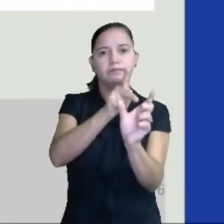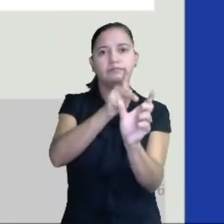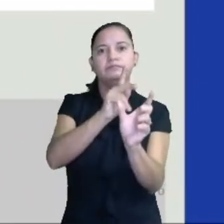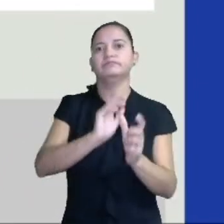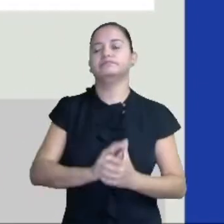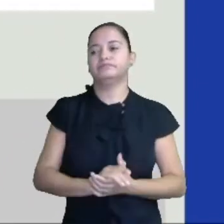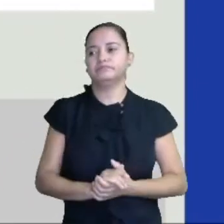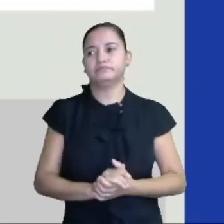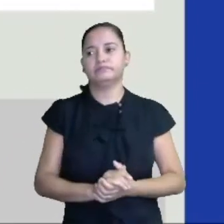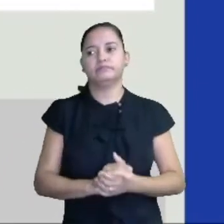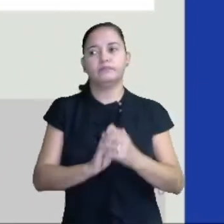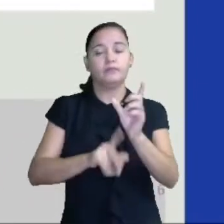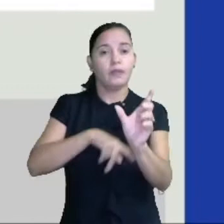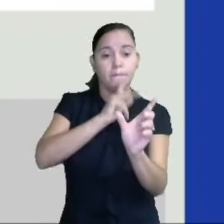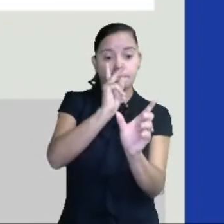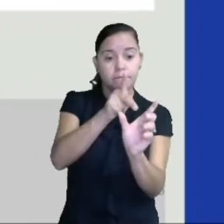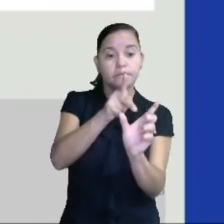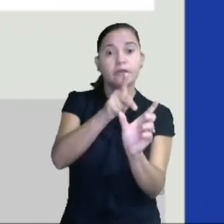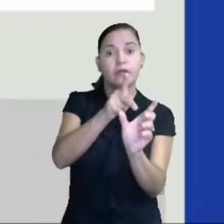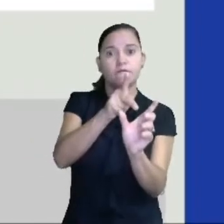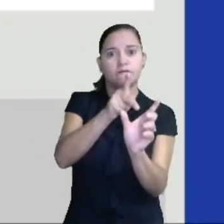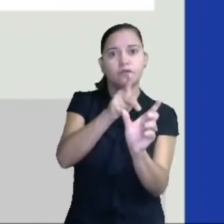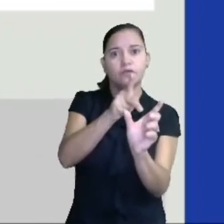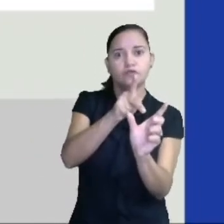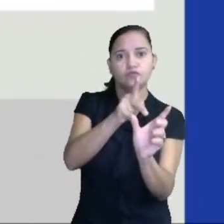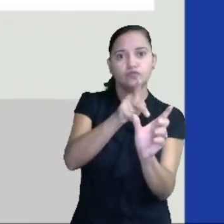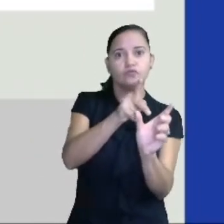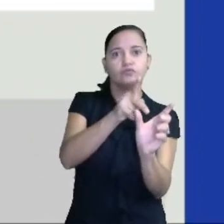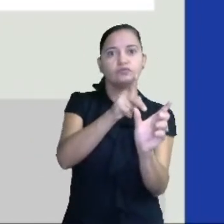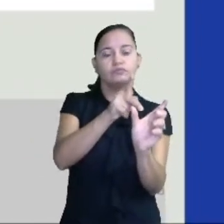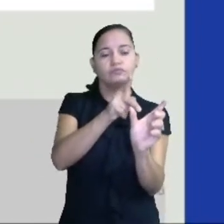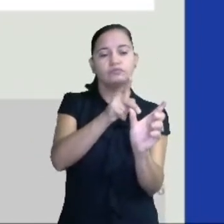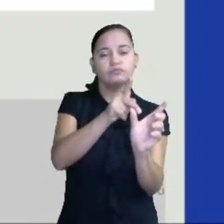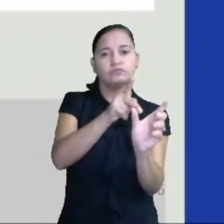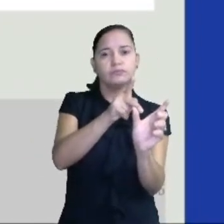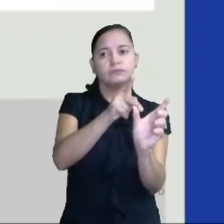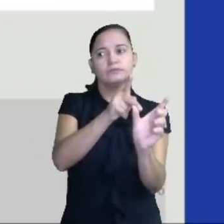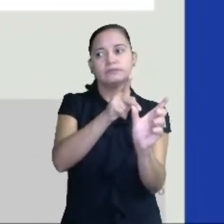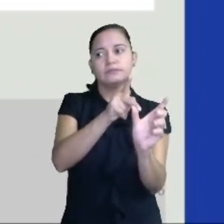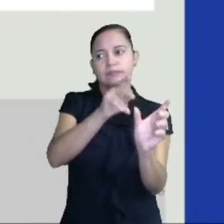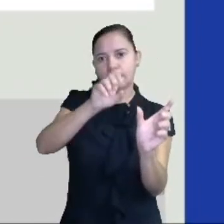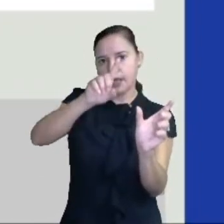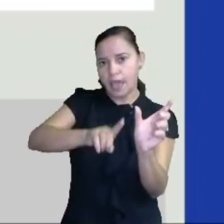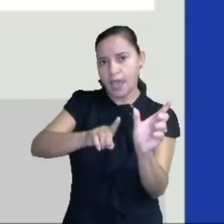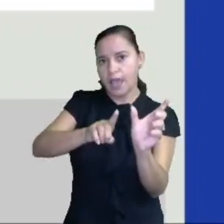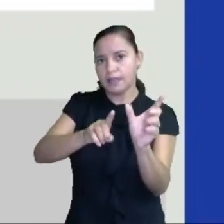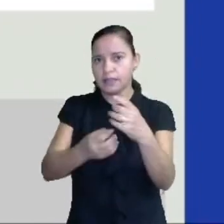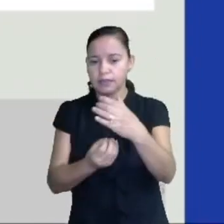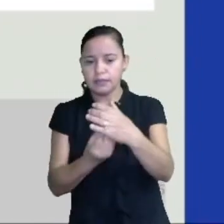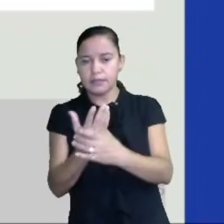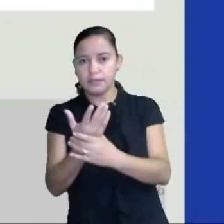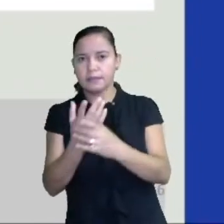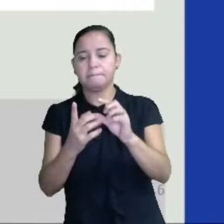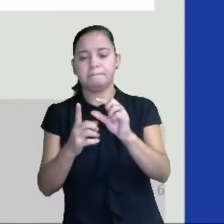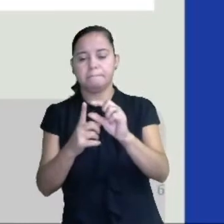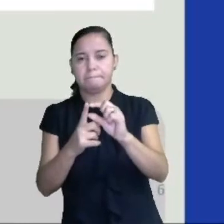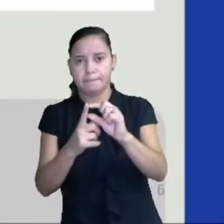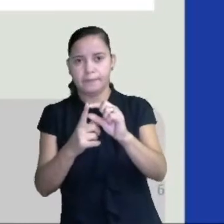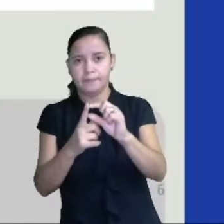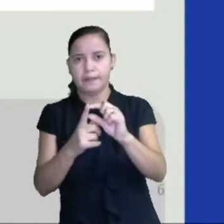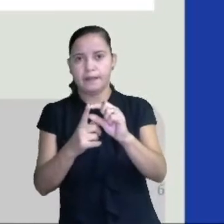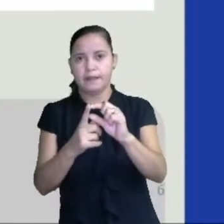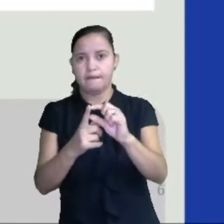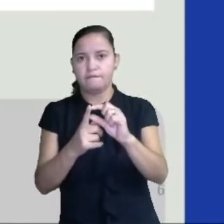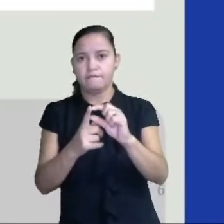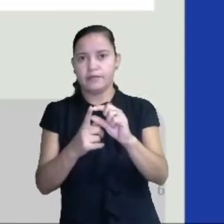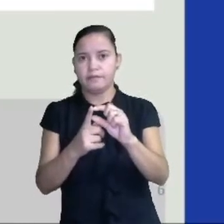ler? Os prefixos são afixos que formam palavras a partir de